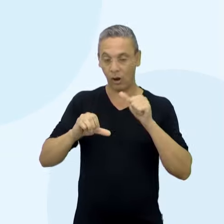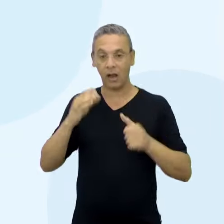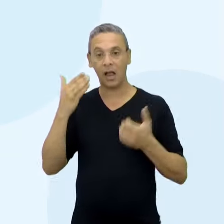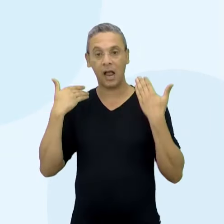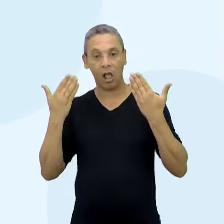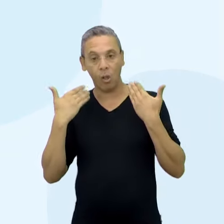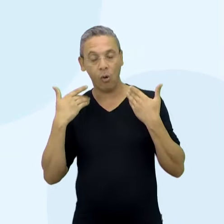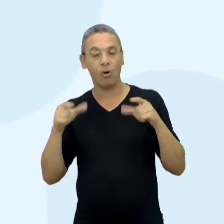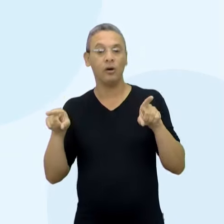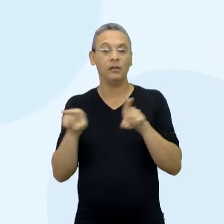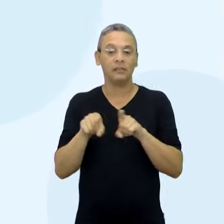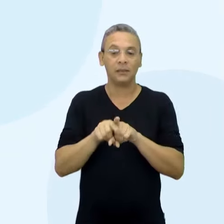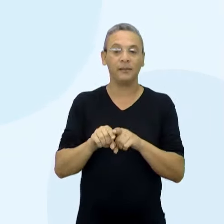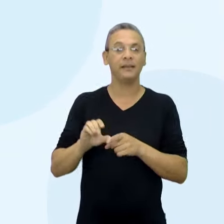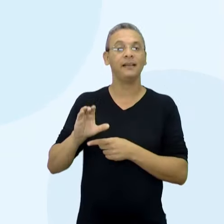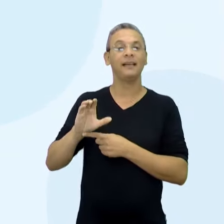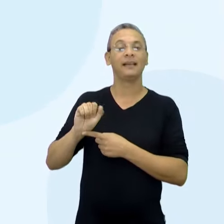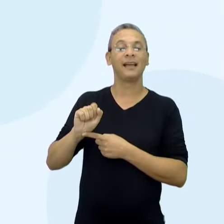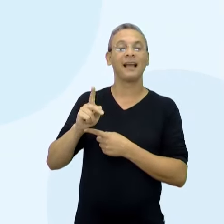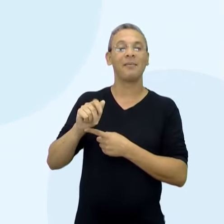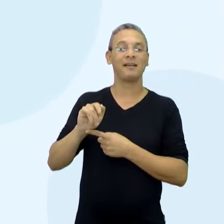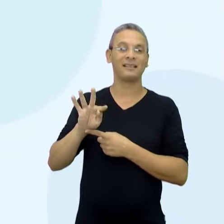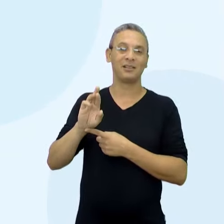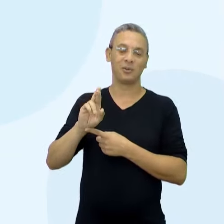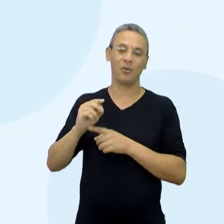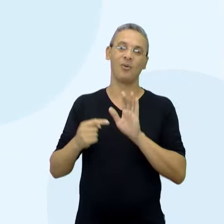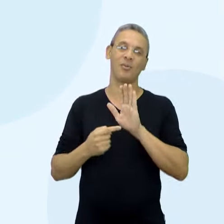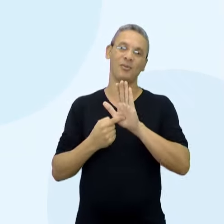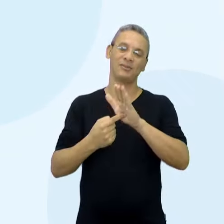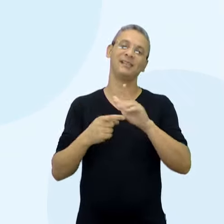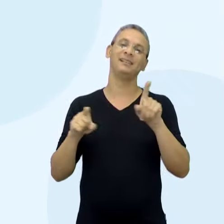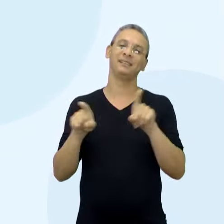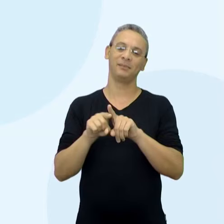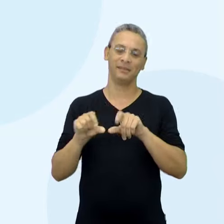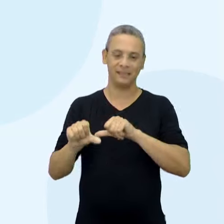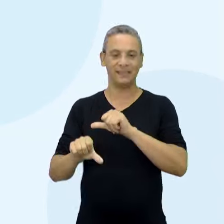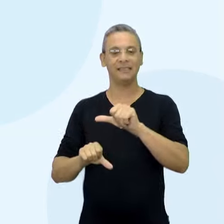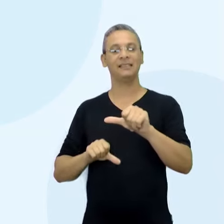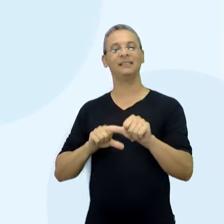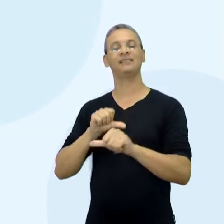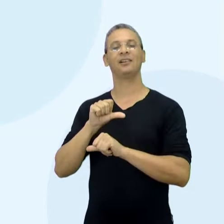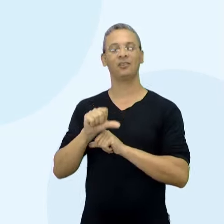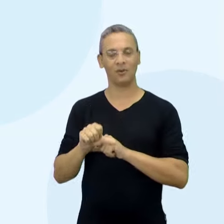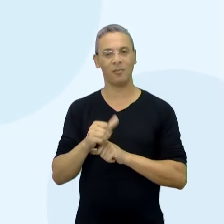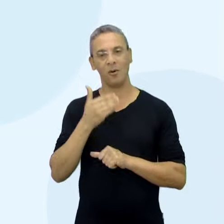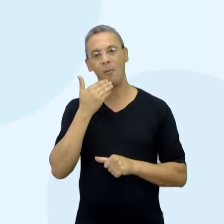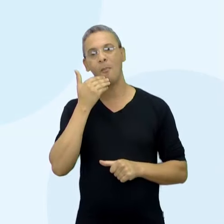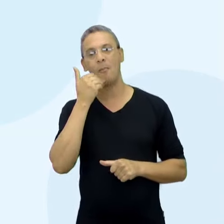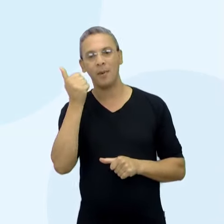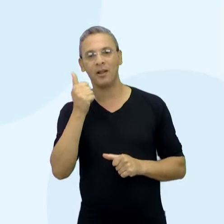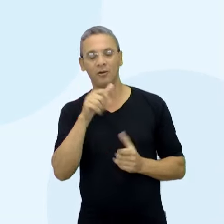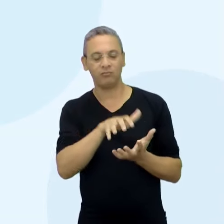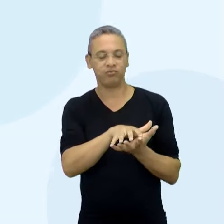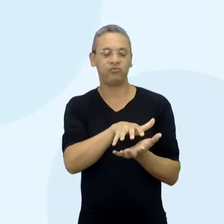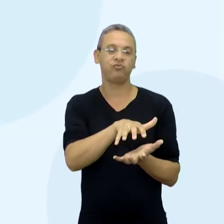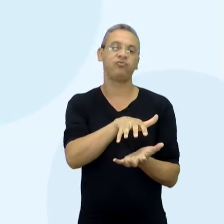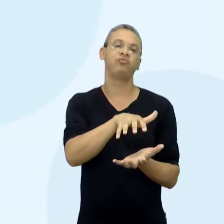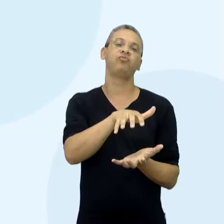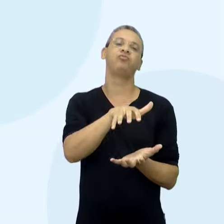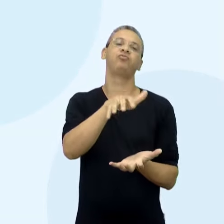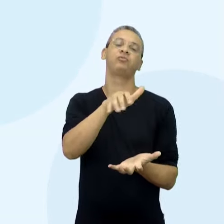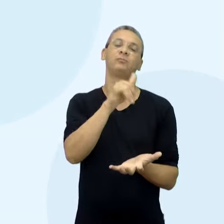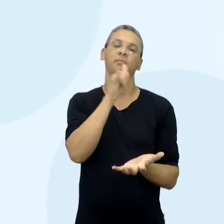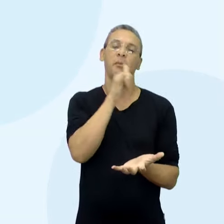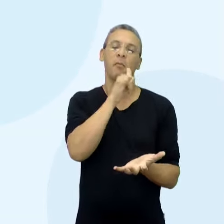e os capacitores elétricos que eu acabei de mostrar, que transformam, ou melhor, que acumulam a